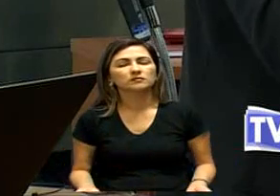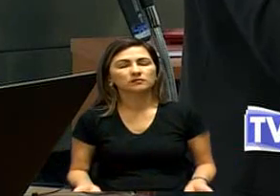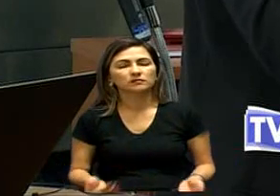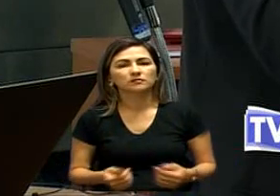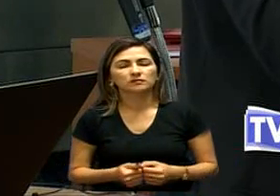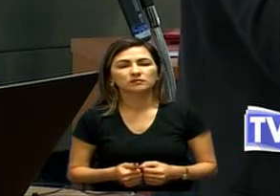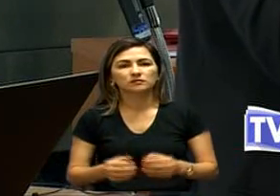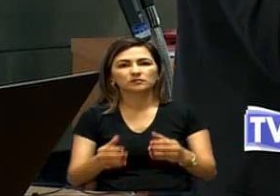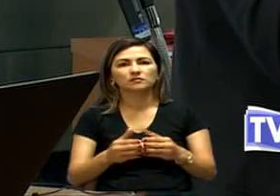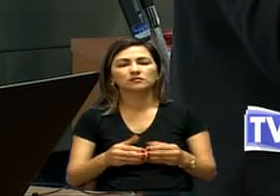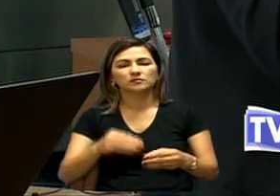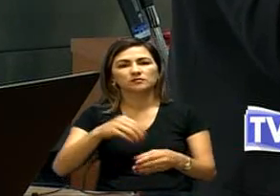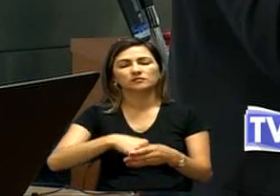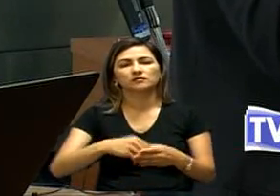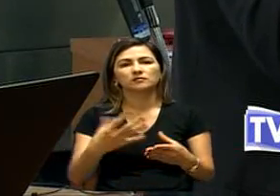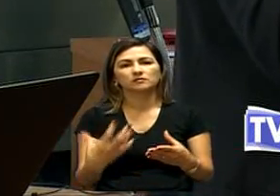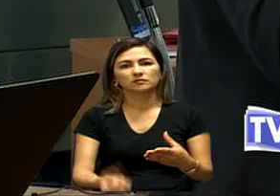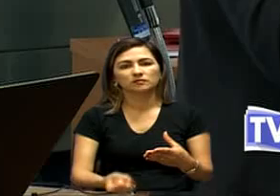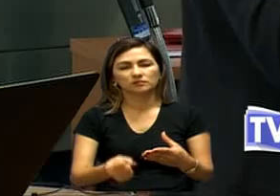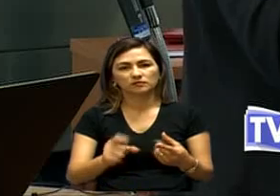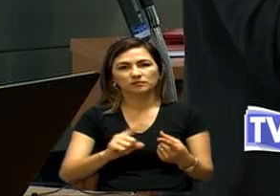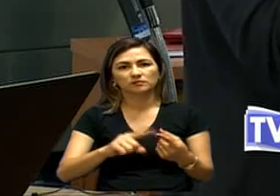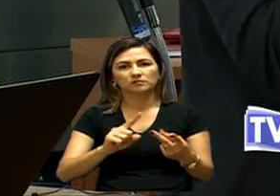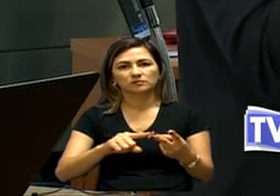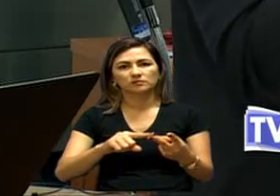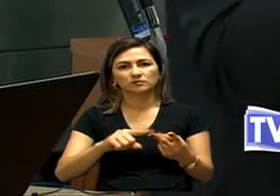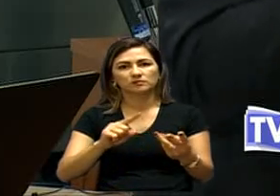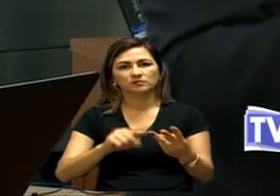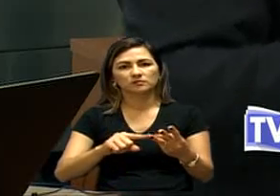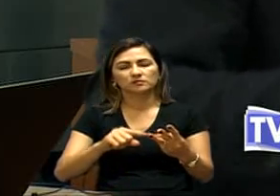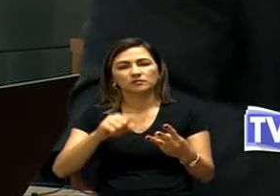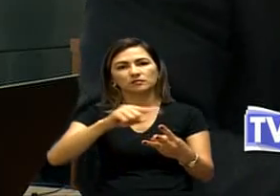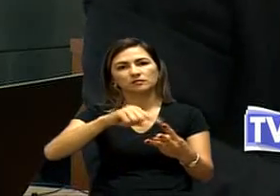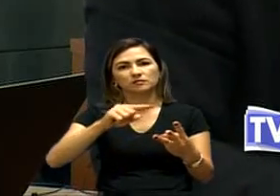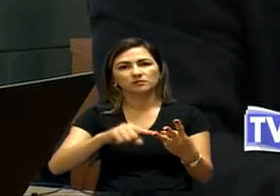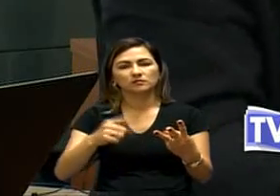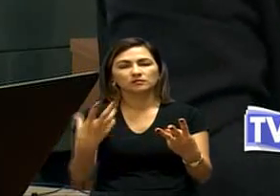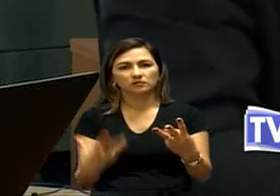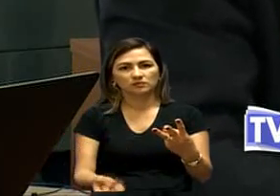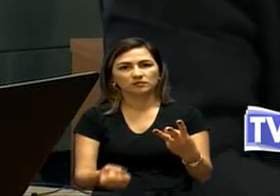Eu peço o voto sim para a emenda número 1 e número 3. Então,